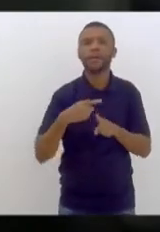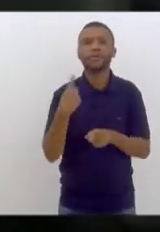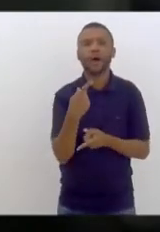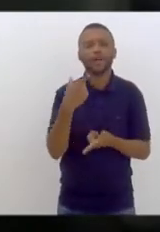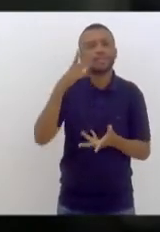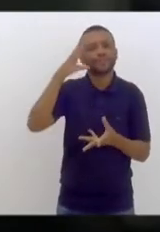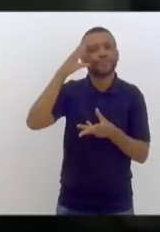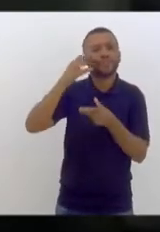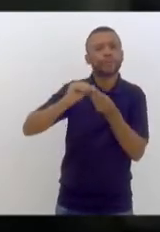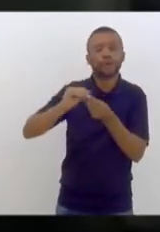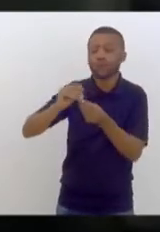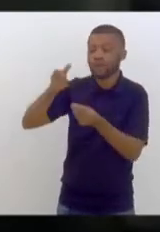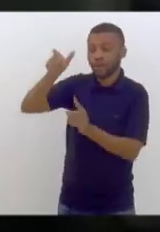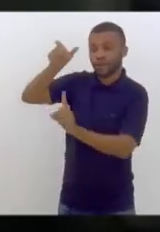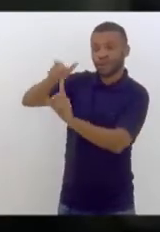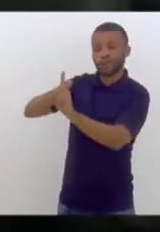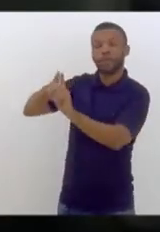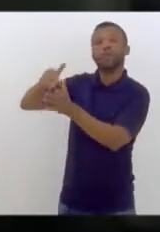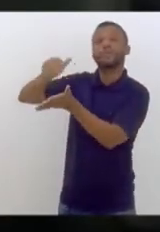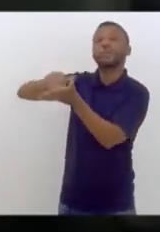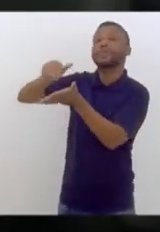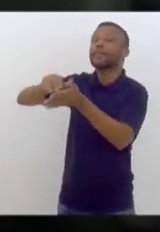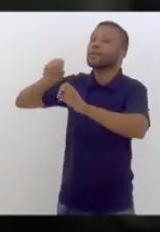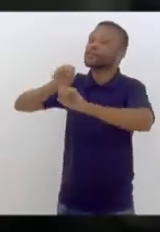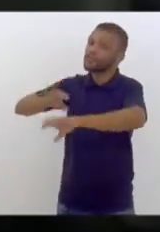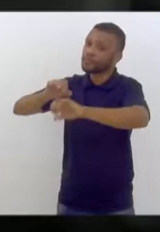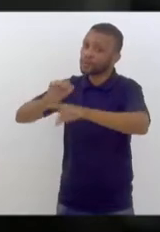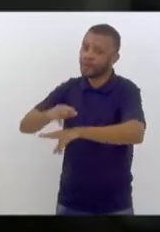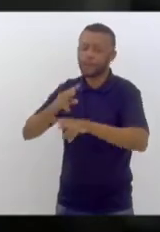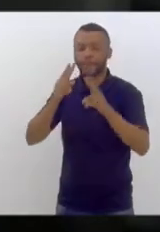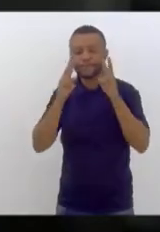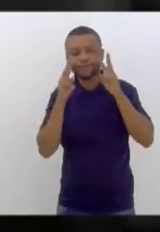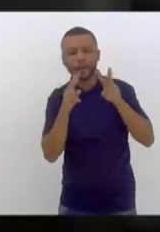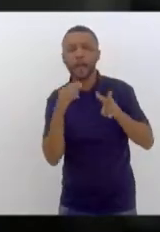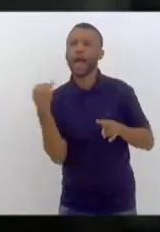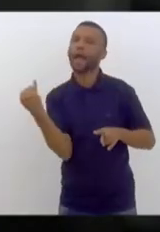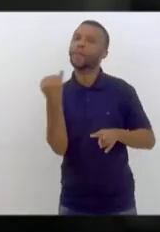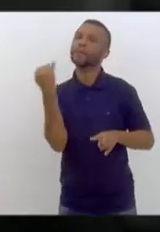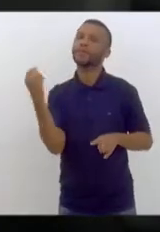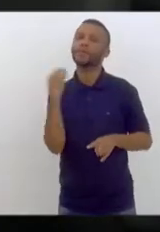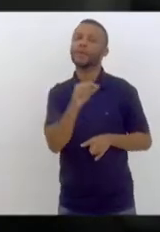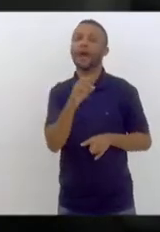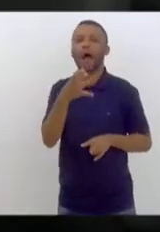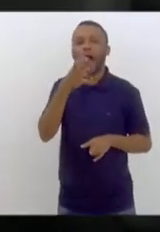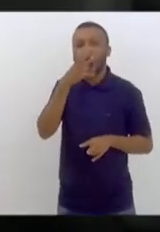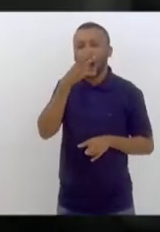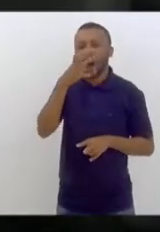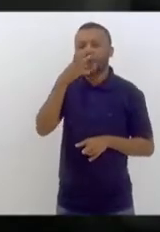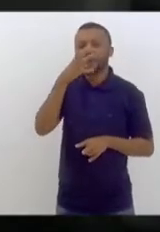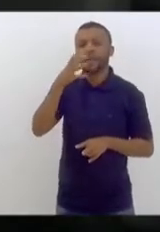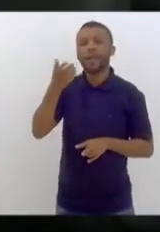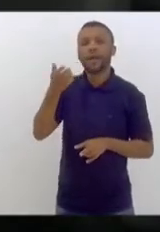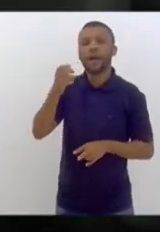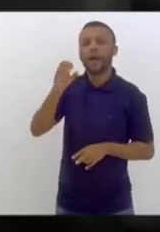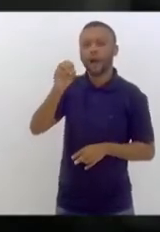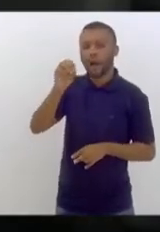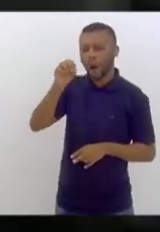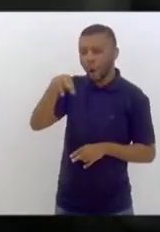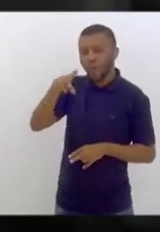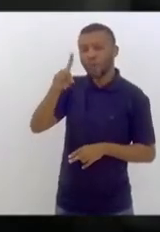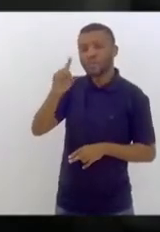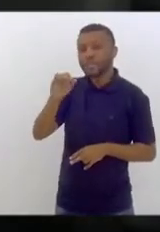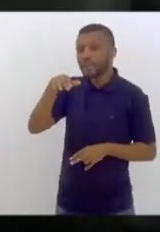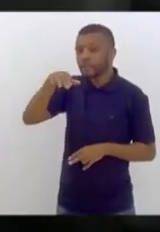secretário de Educação julgou importante ouvir a Undime, porque a Undime vai